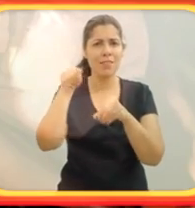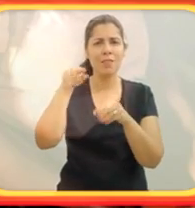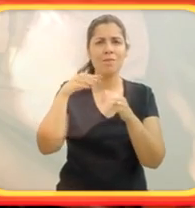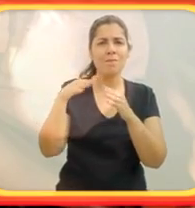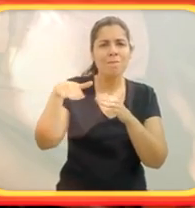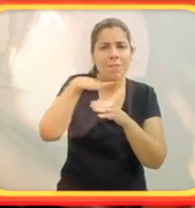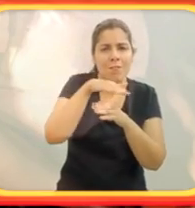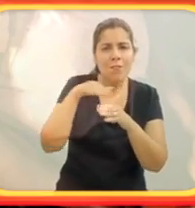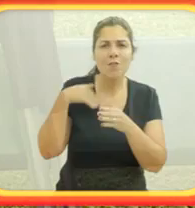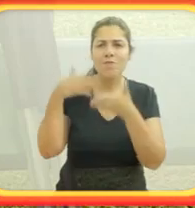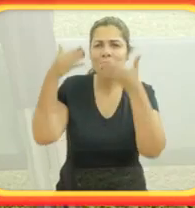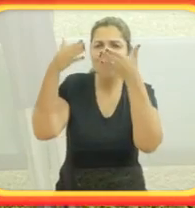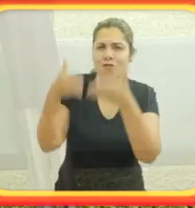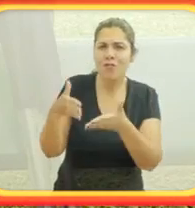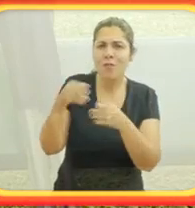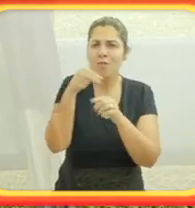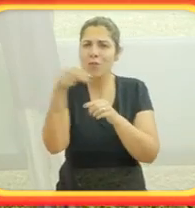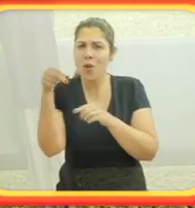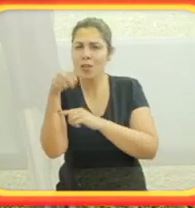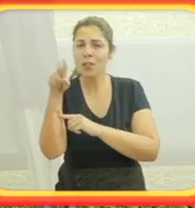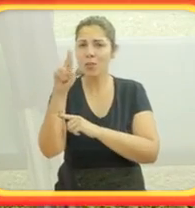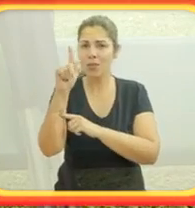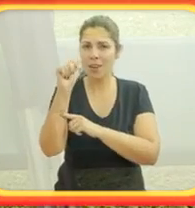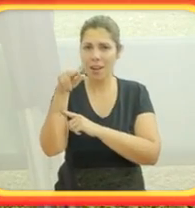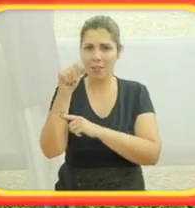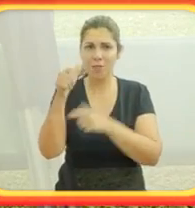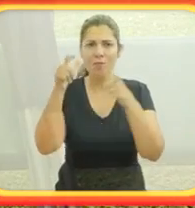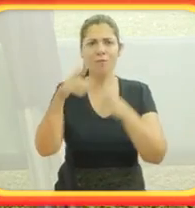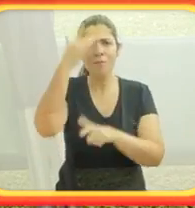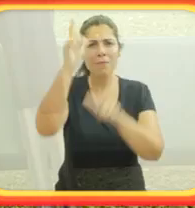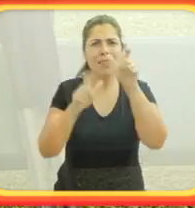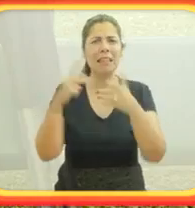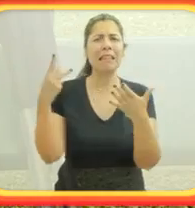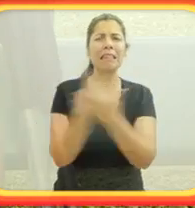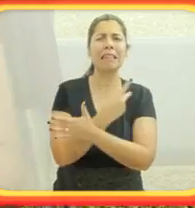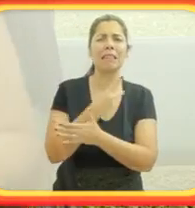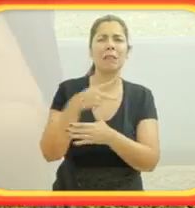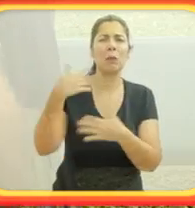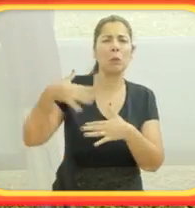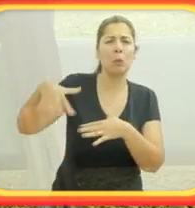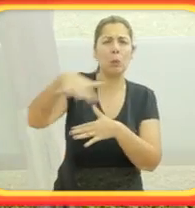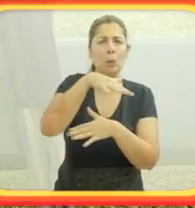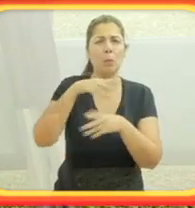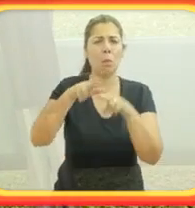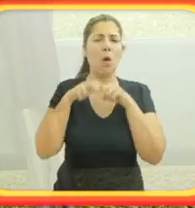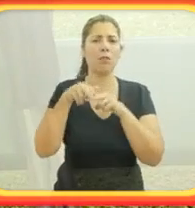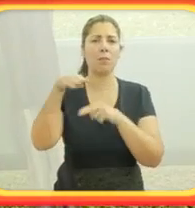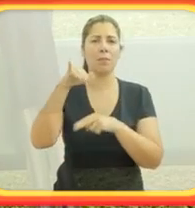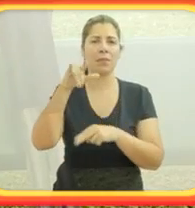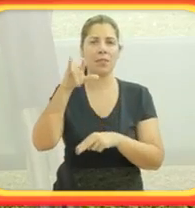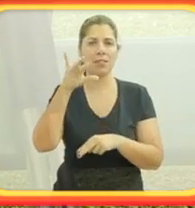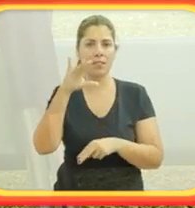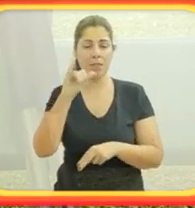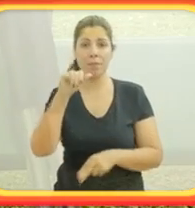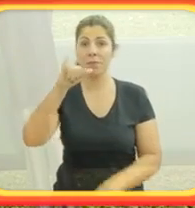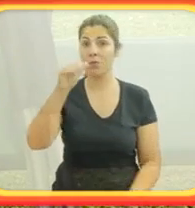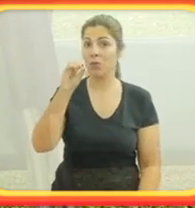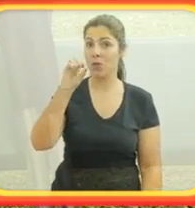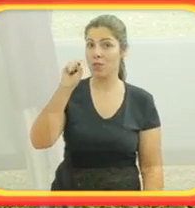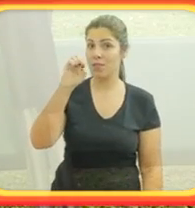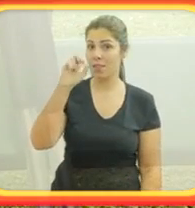terra, numa vanzinha. E aí eu cheguei no norte de Uganda, onde as pessoas foram muito afetadas pela milícia do